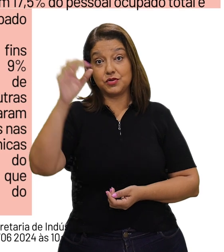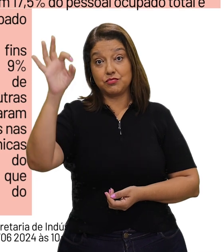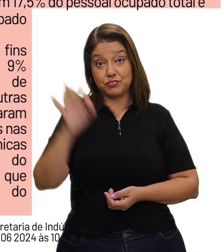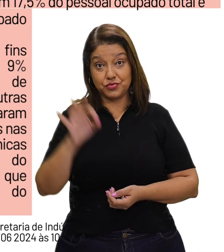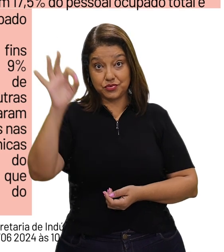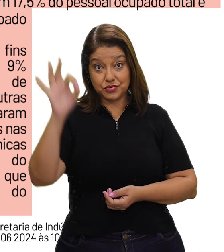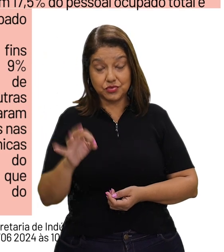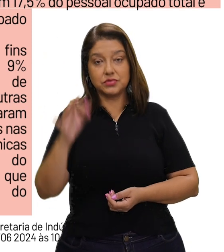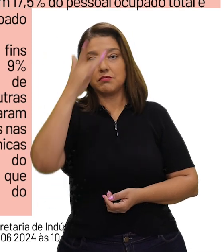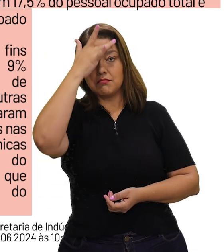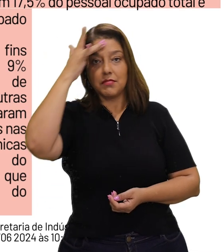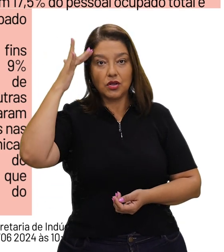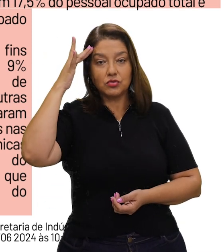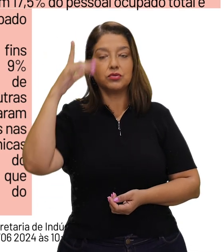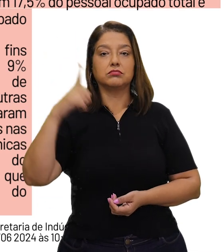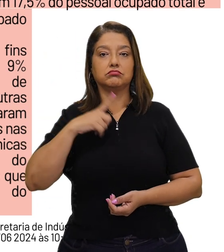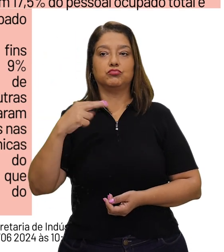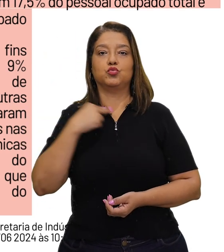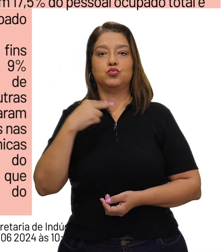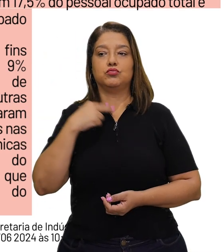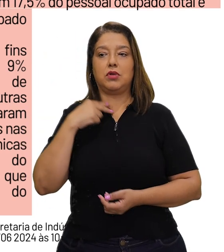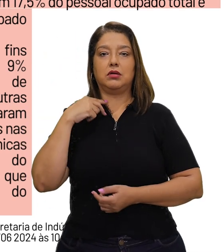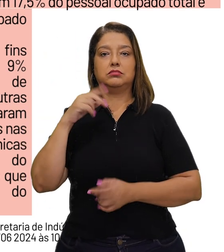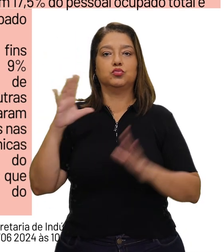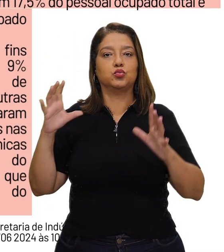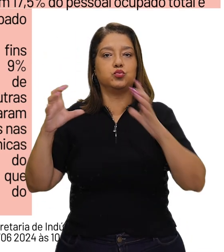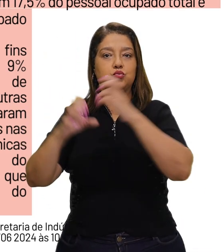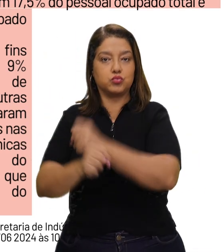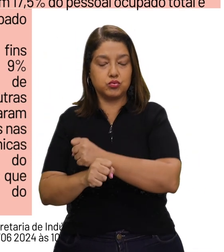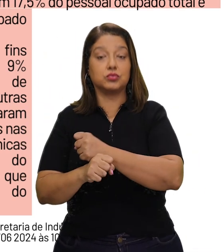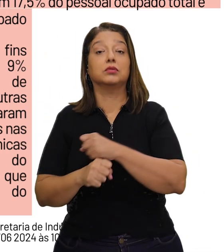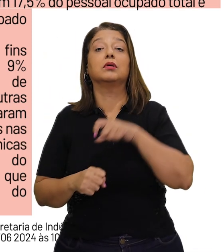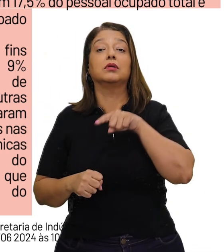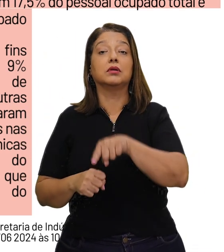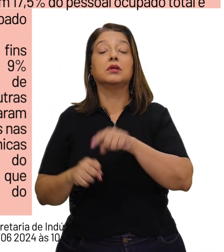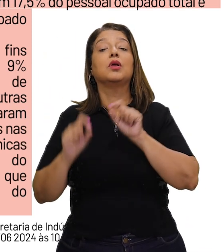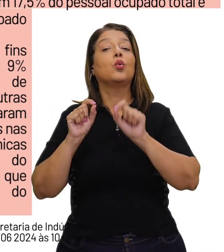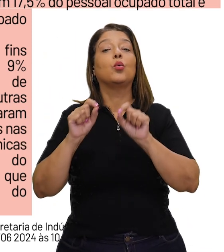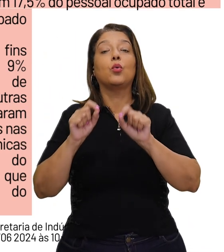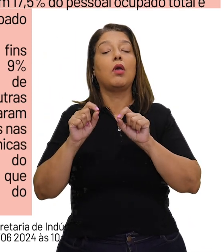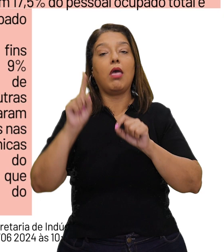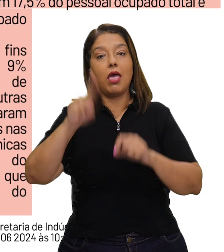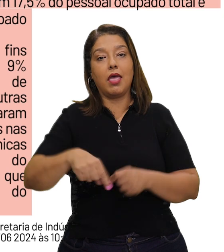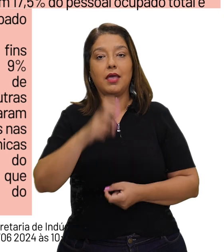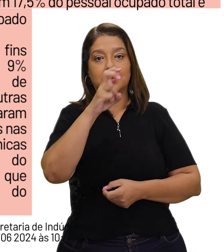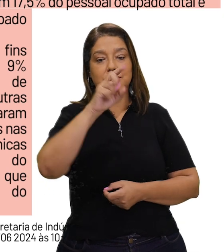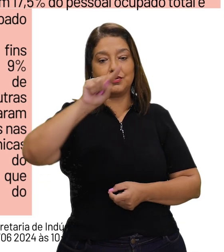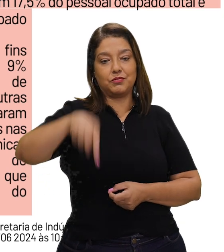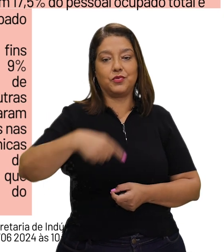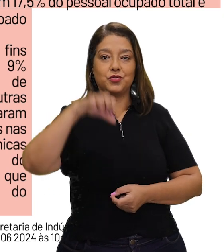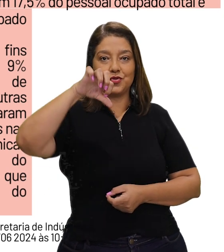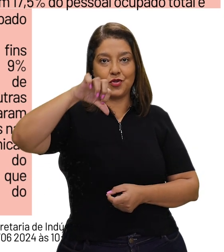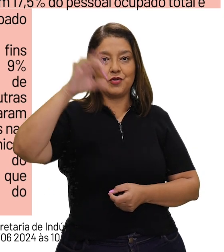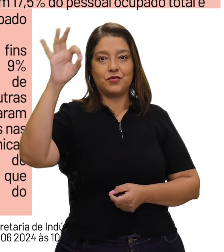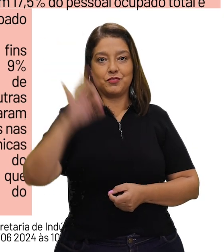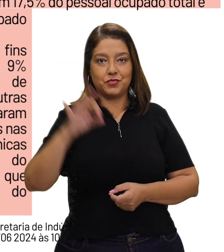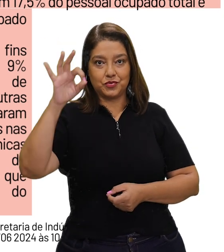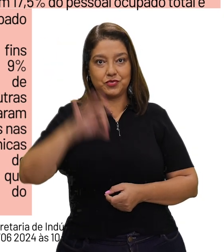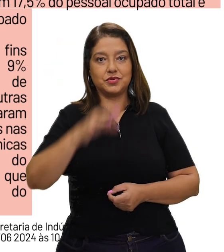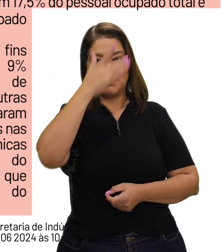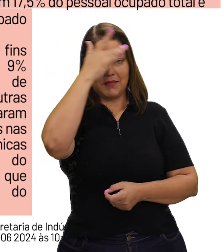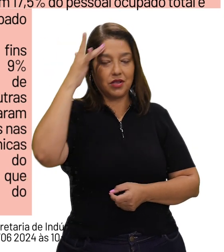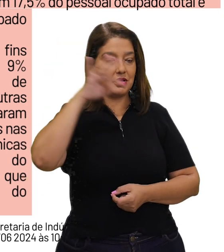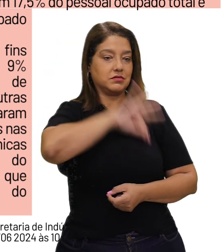5,7% do pessoal ocupado total, o que corresponde a 5,9% do pessoal